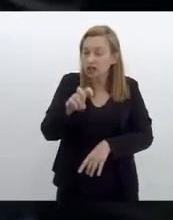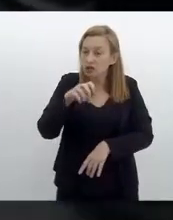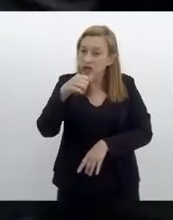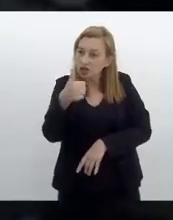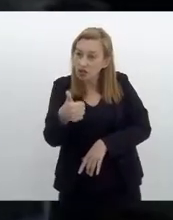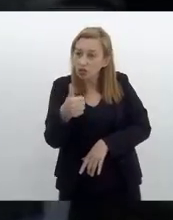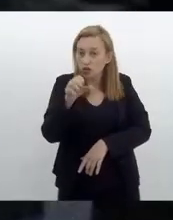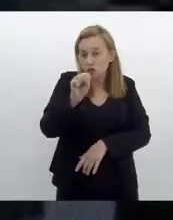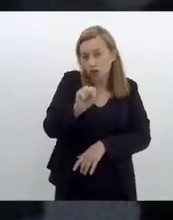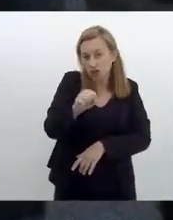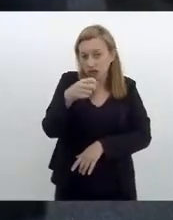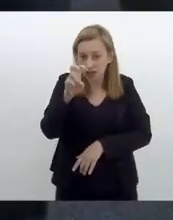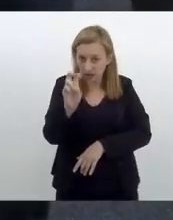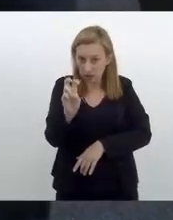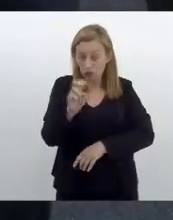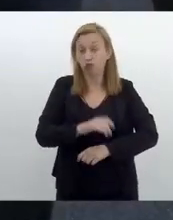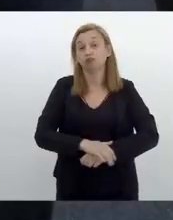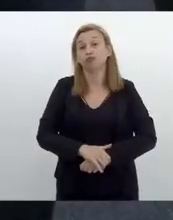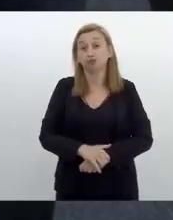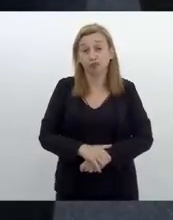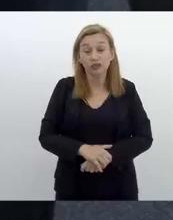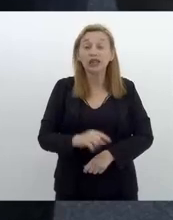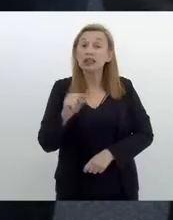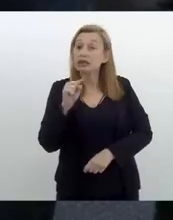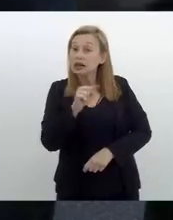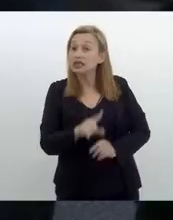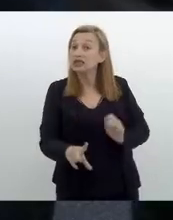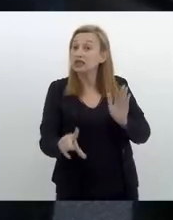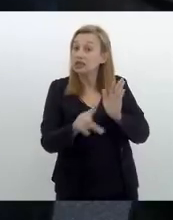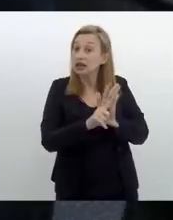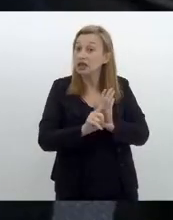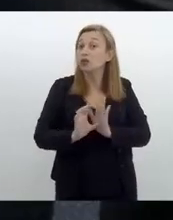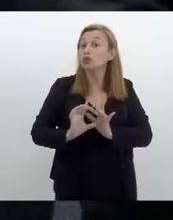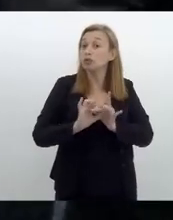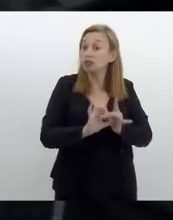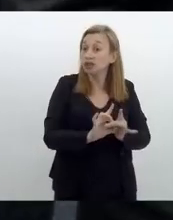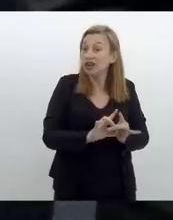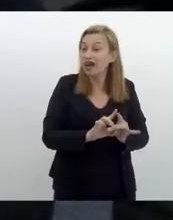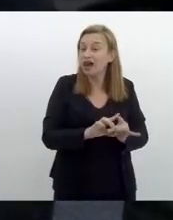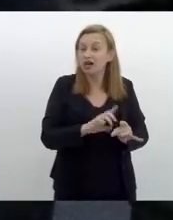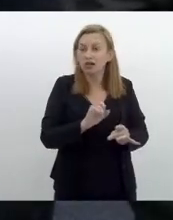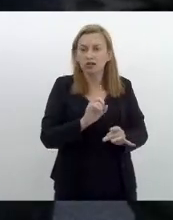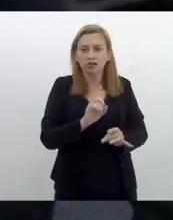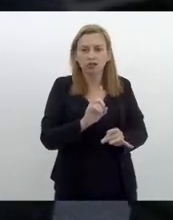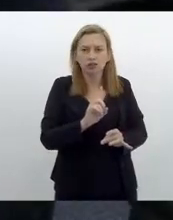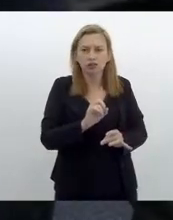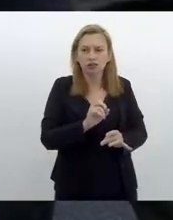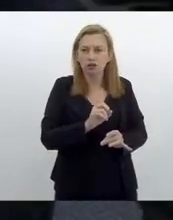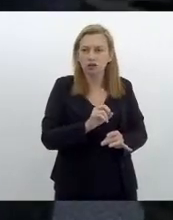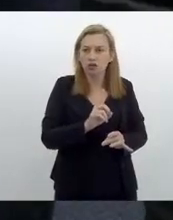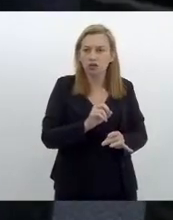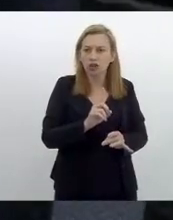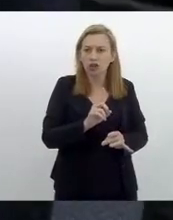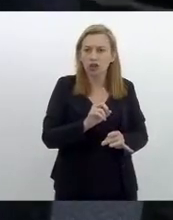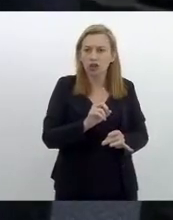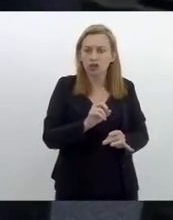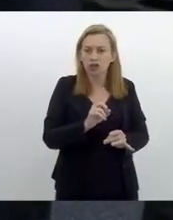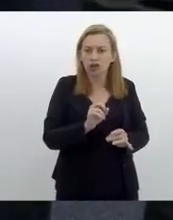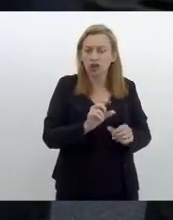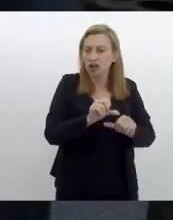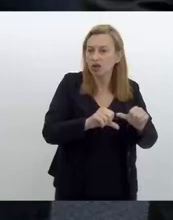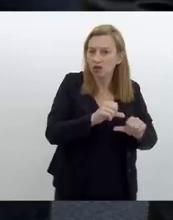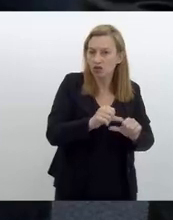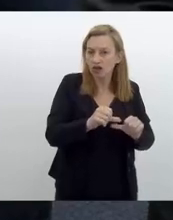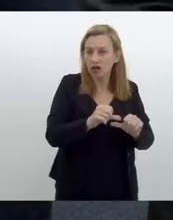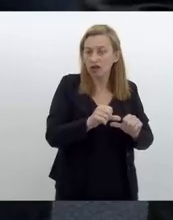de 85 e essa lei complementar ela não foi revogada e a lei